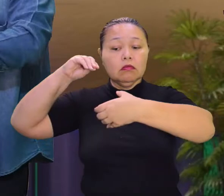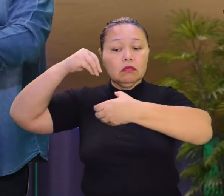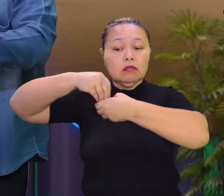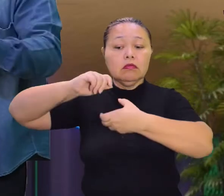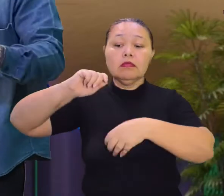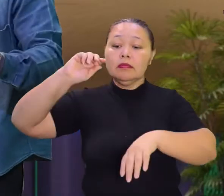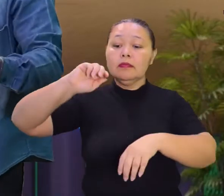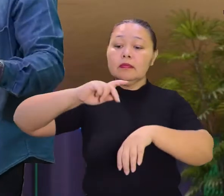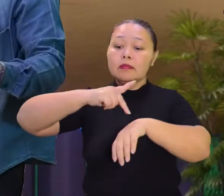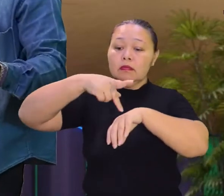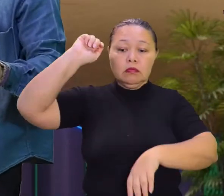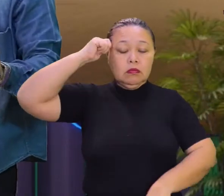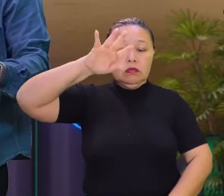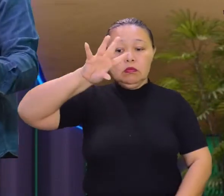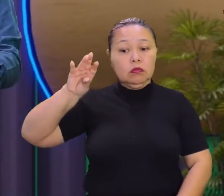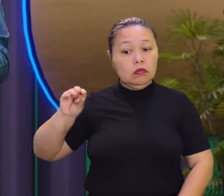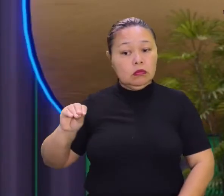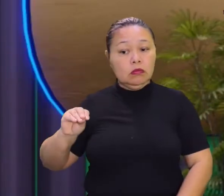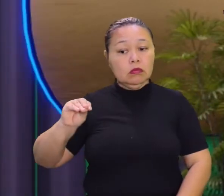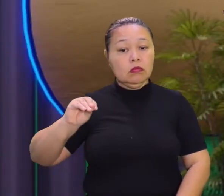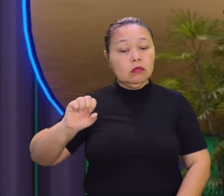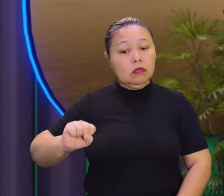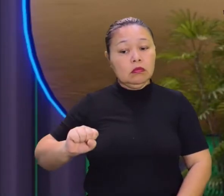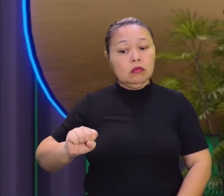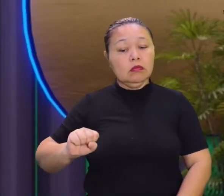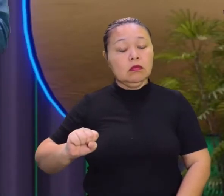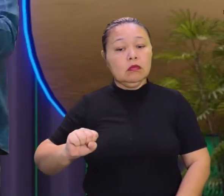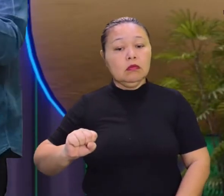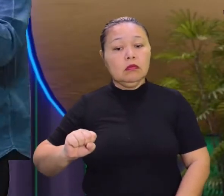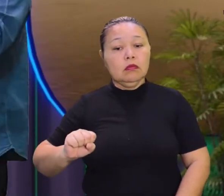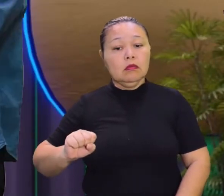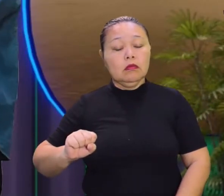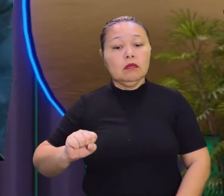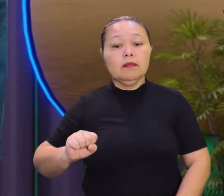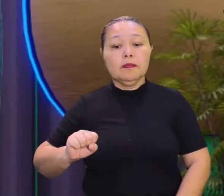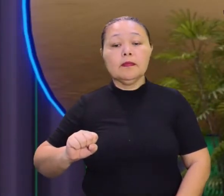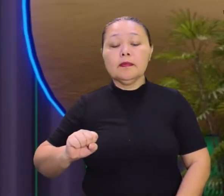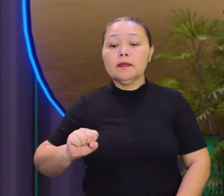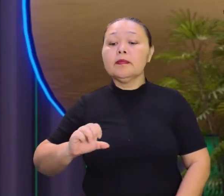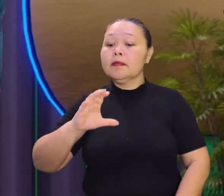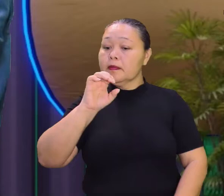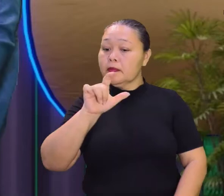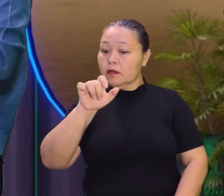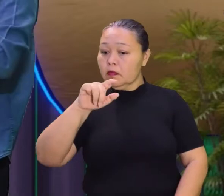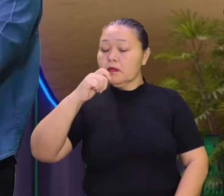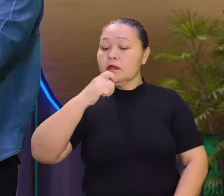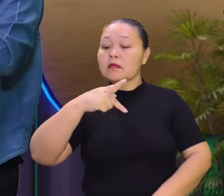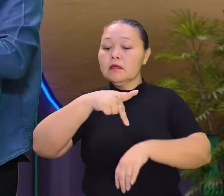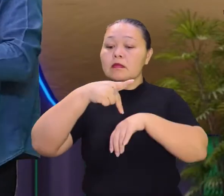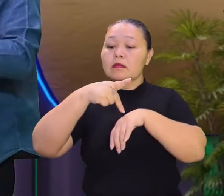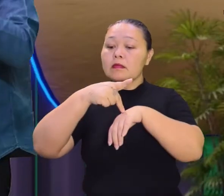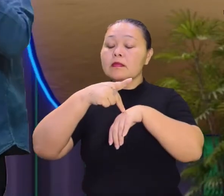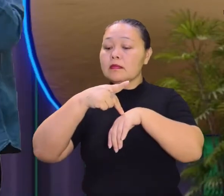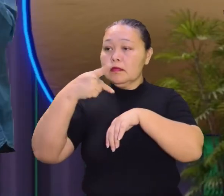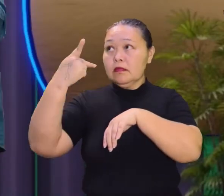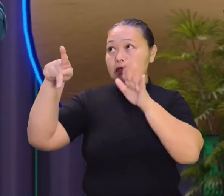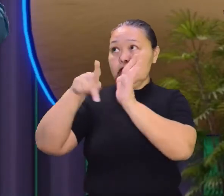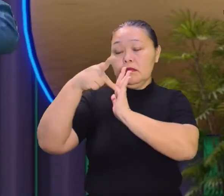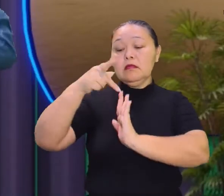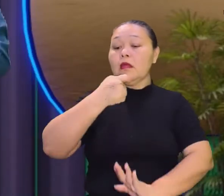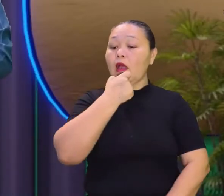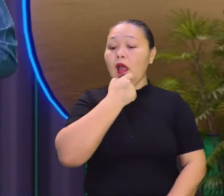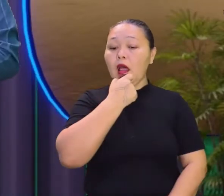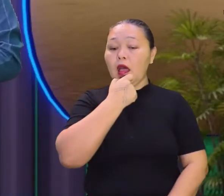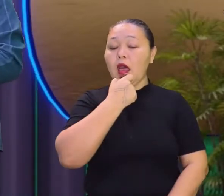que isso acabou, tá? E foi uma colônia inglesa, né? A África do Sul foi uma colônia inglesa